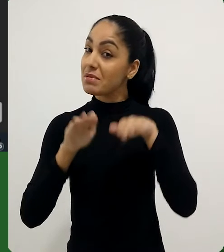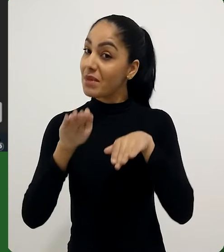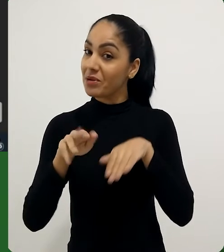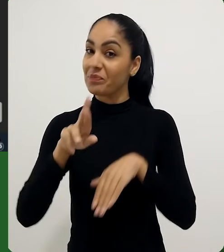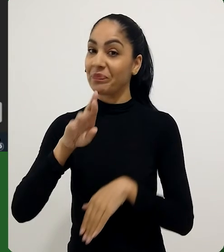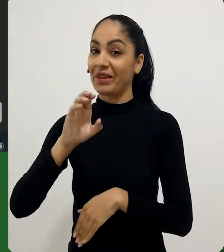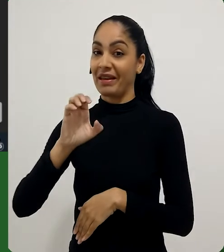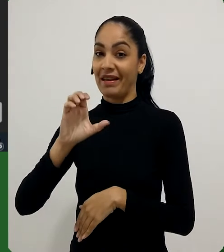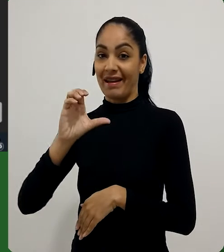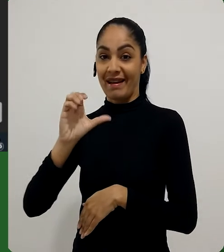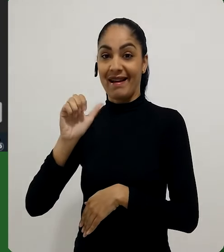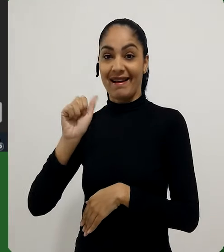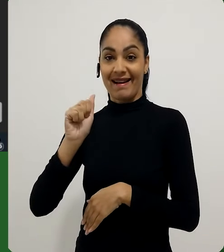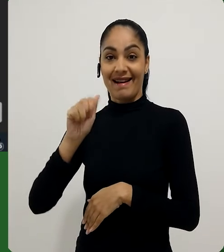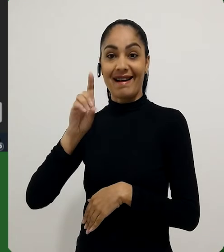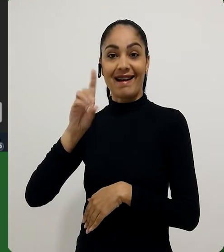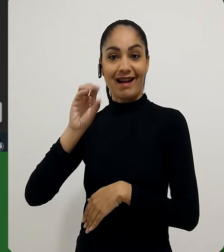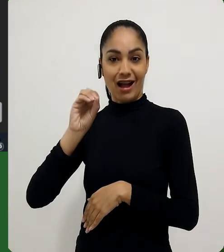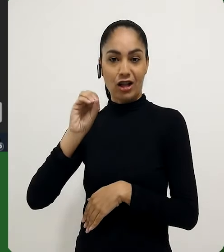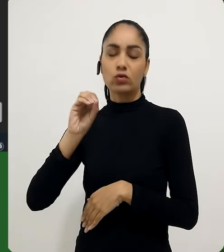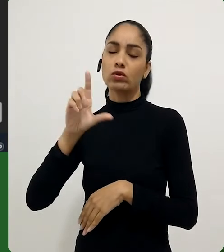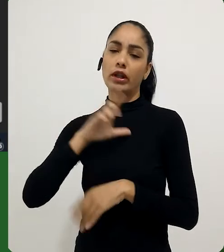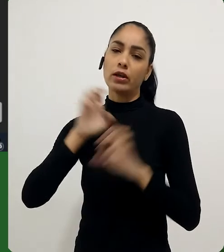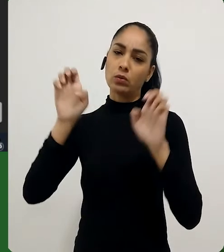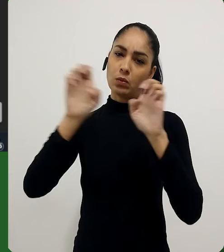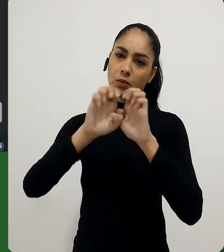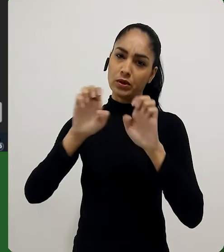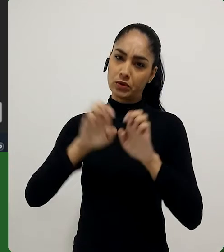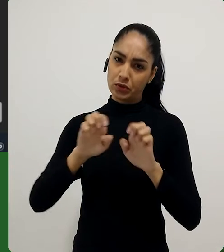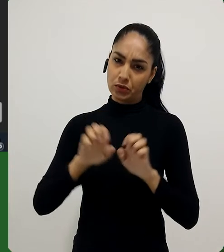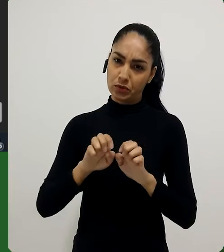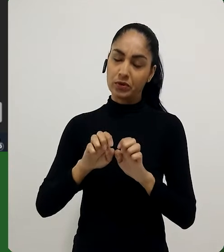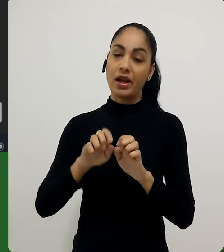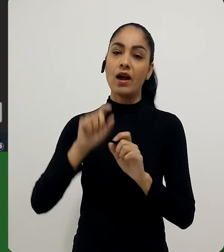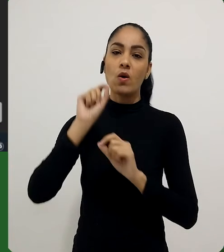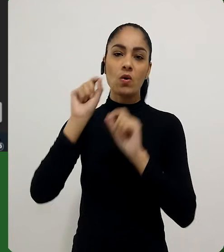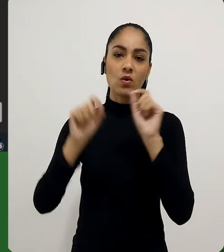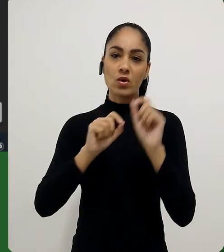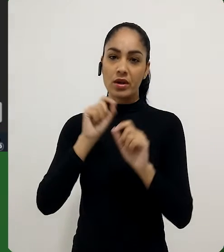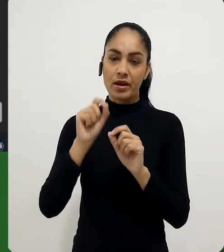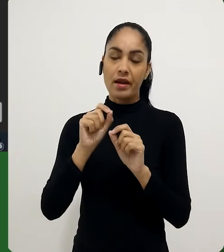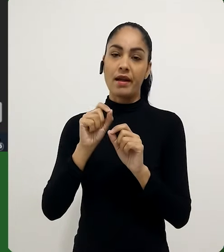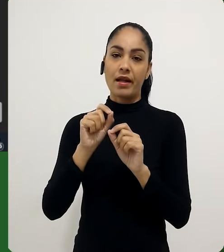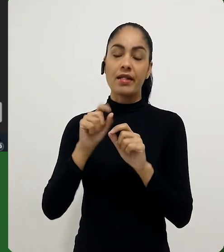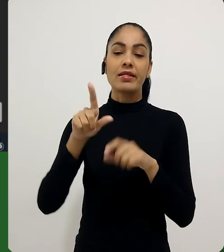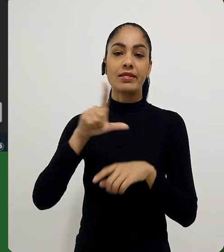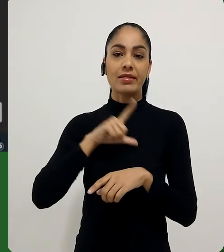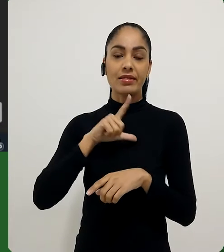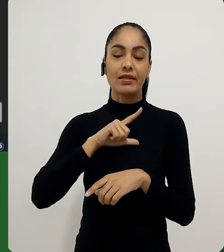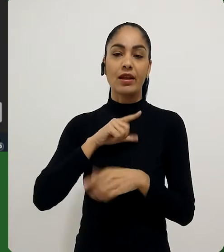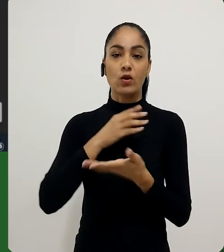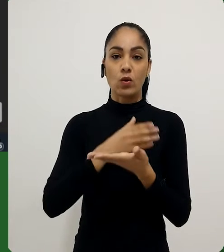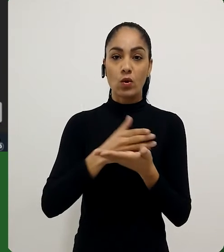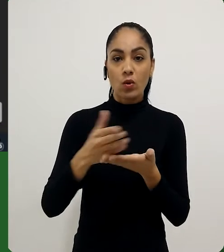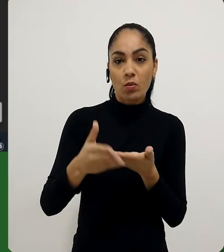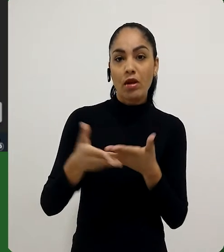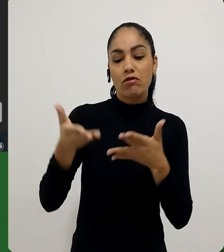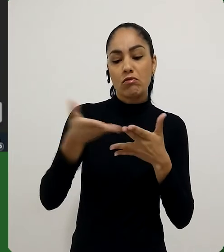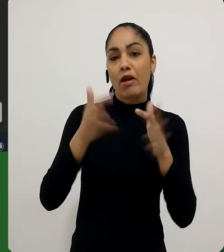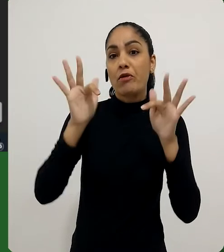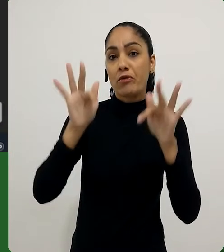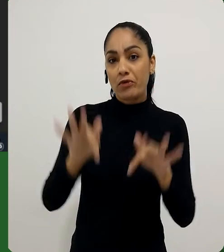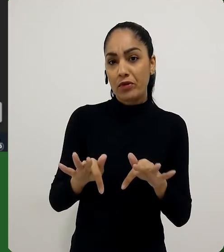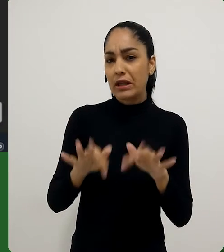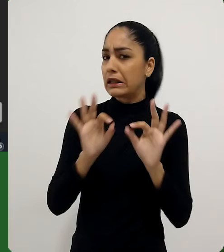seguir aí alguns passos. O recado, então, ele tem a estrutura dele básica, que é o vocativo, o texto